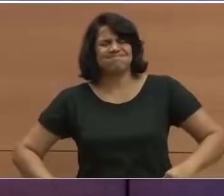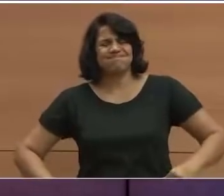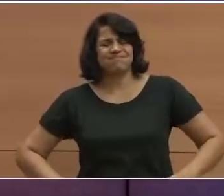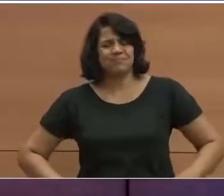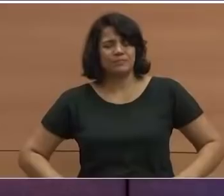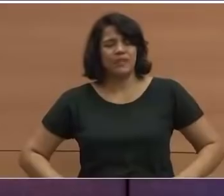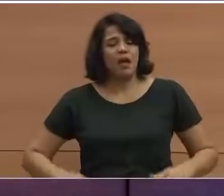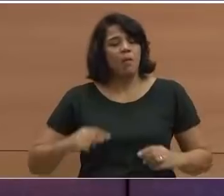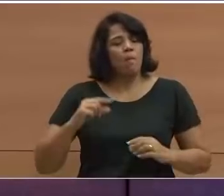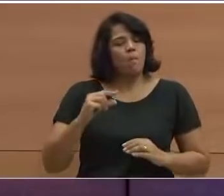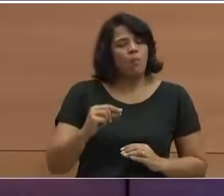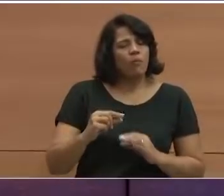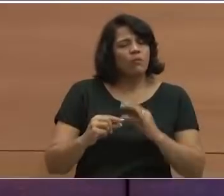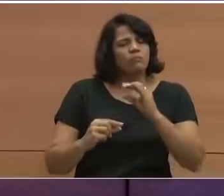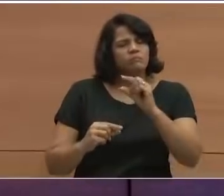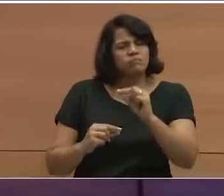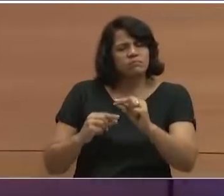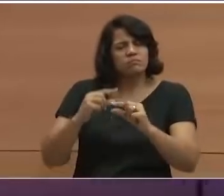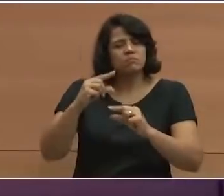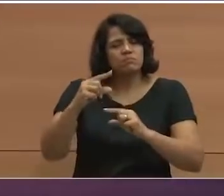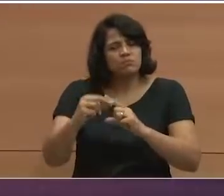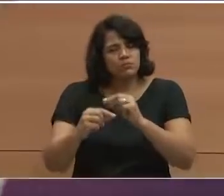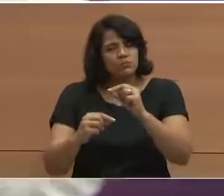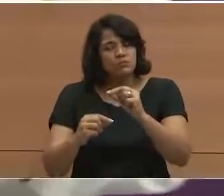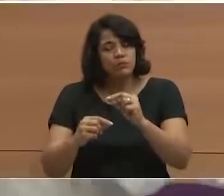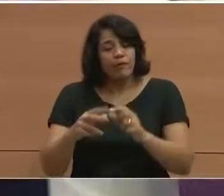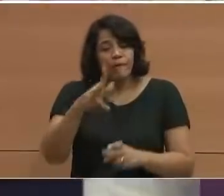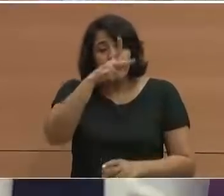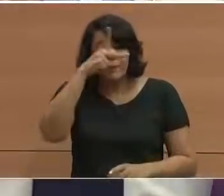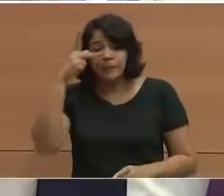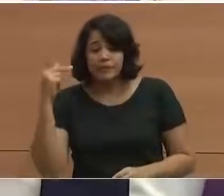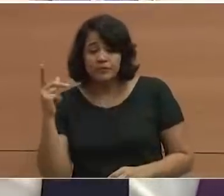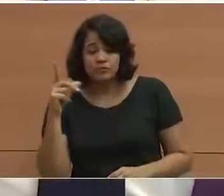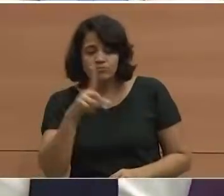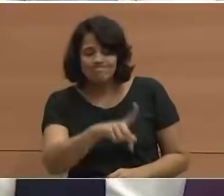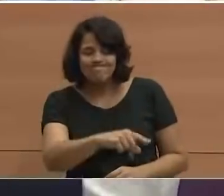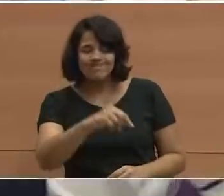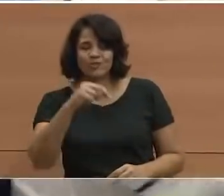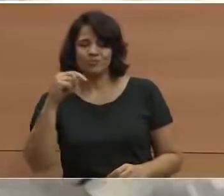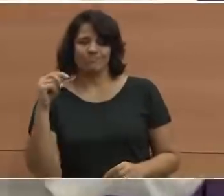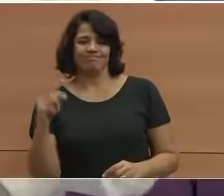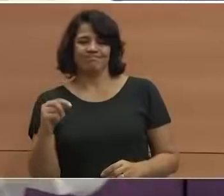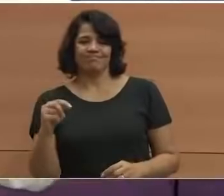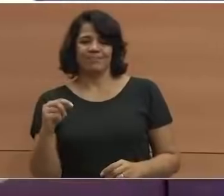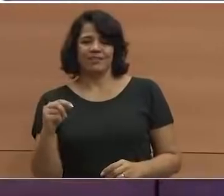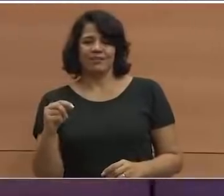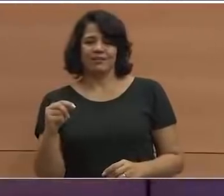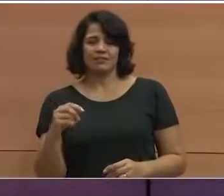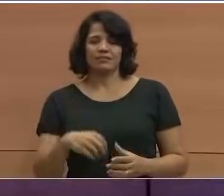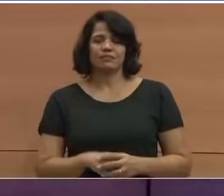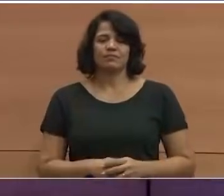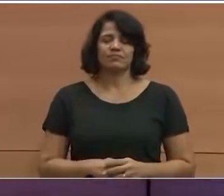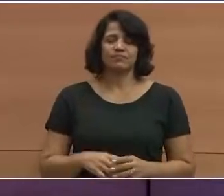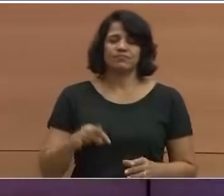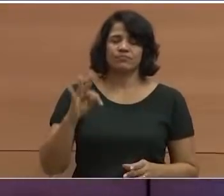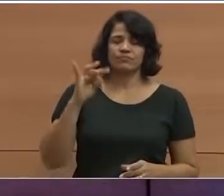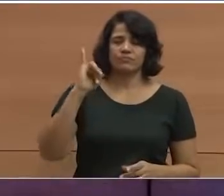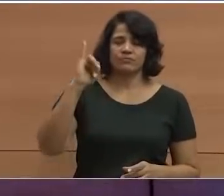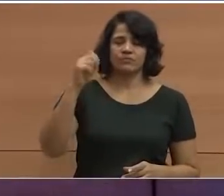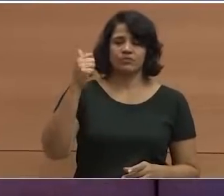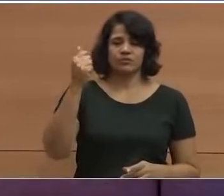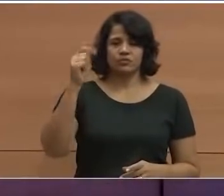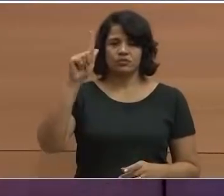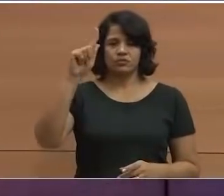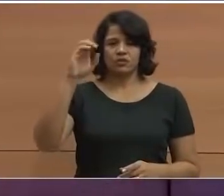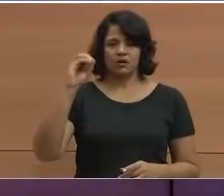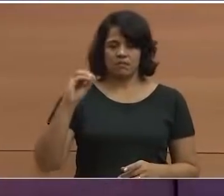o Tiago, irmão de Jesus. Tiago era um homem piedoso, era um homem que todo mundo reputava como um